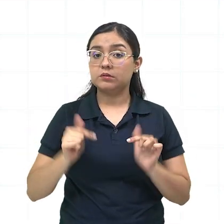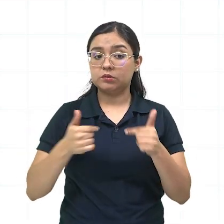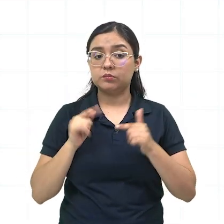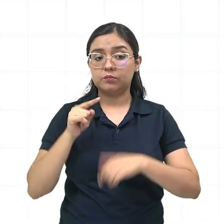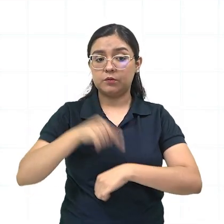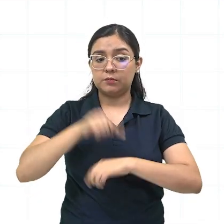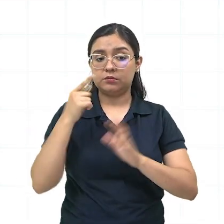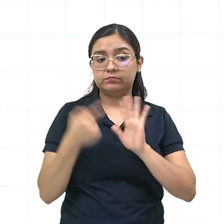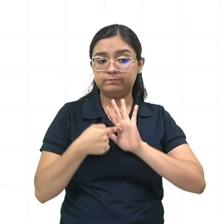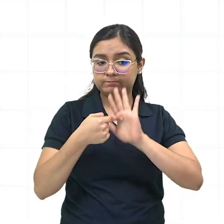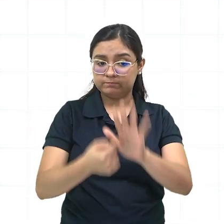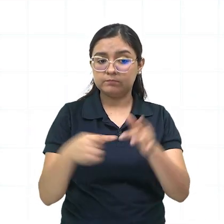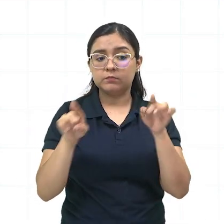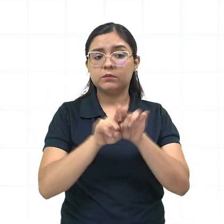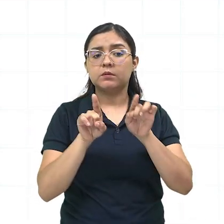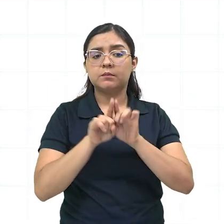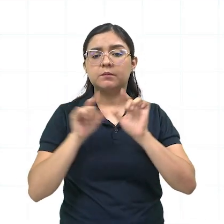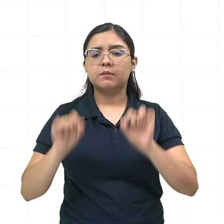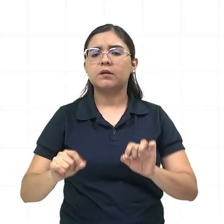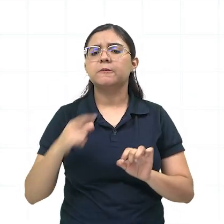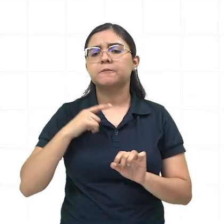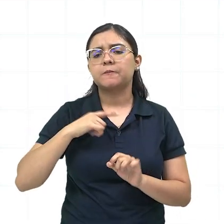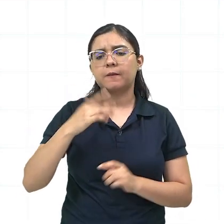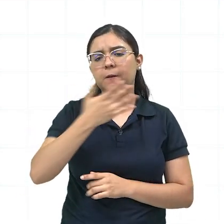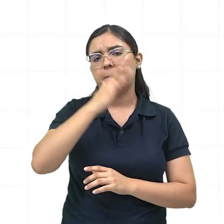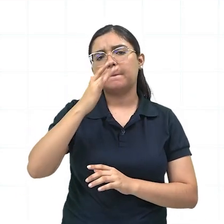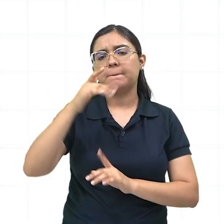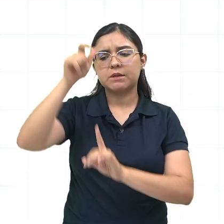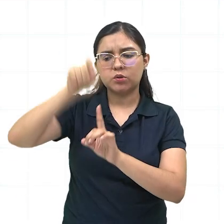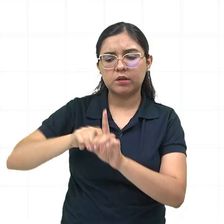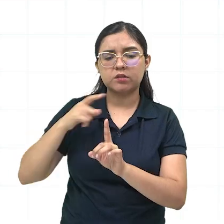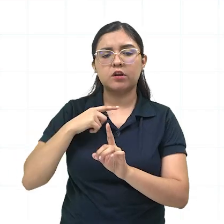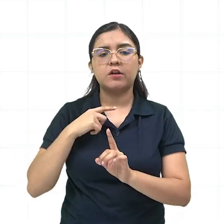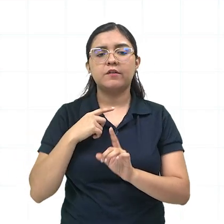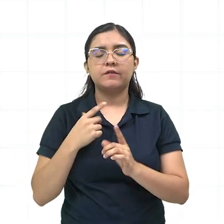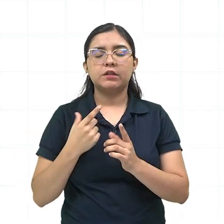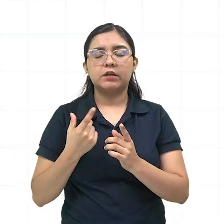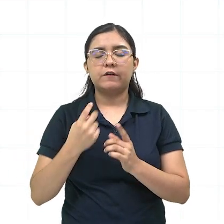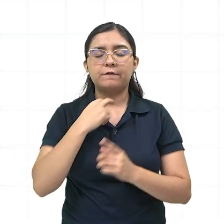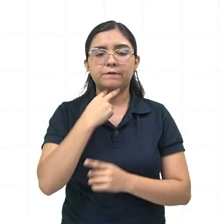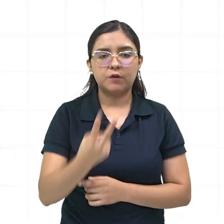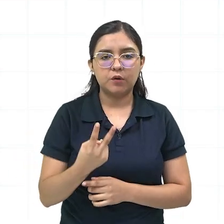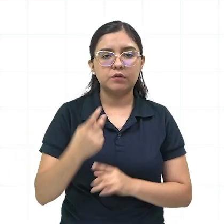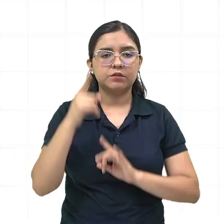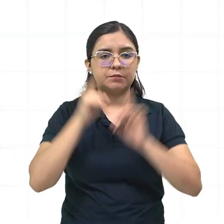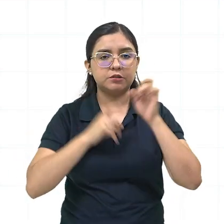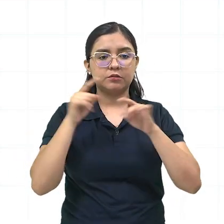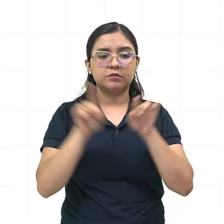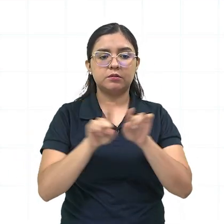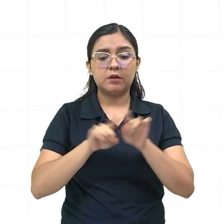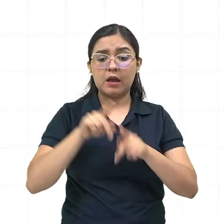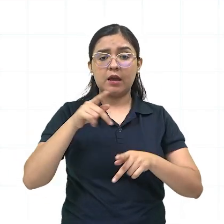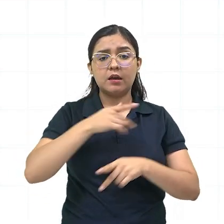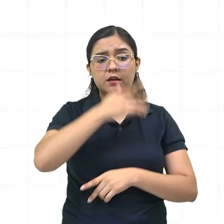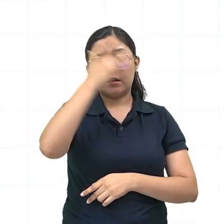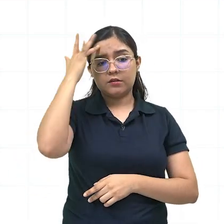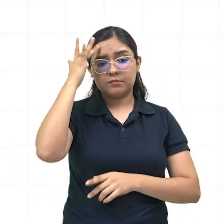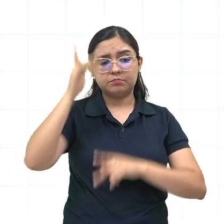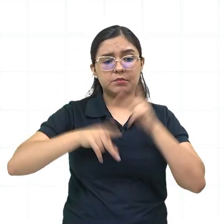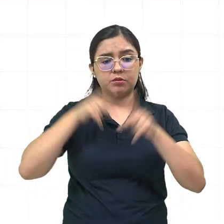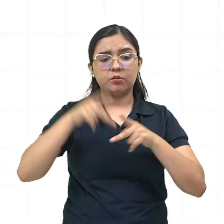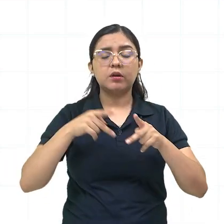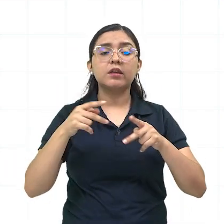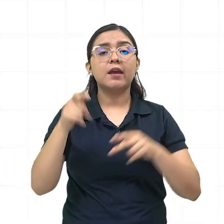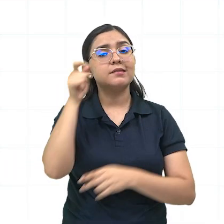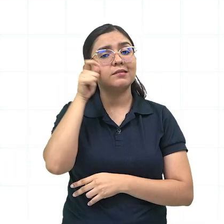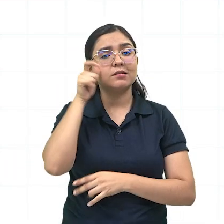ação, emprestando ao personagem fictício sua voz de expressão. O público é o que assiste ao espetáculo, é